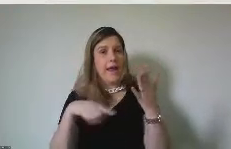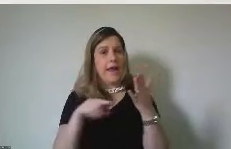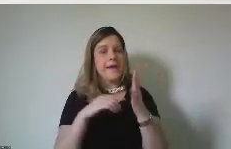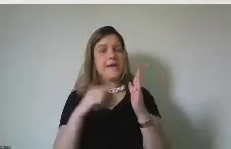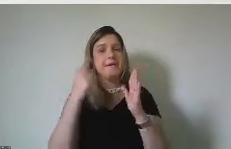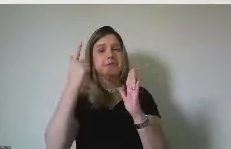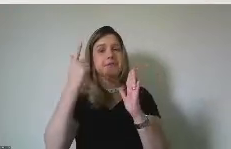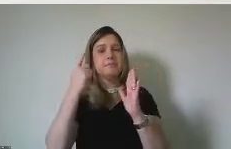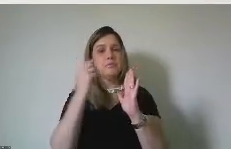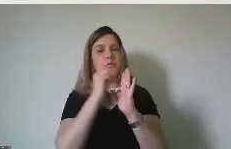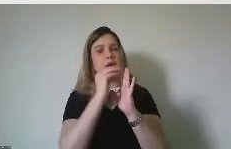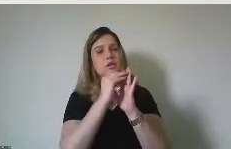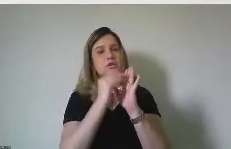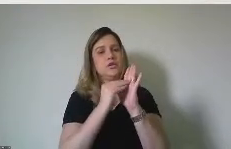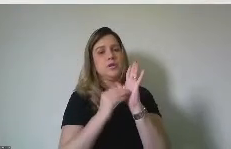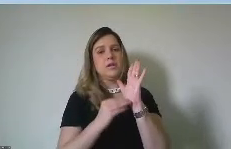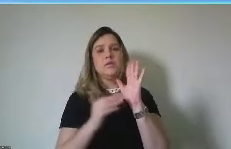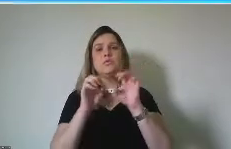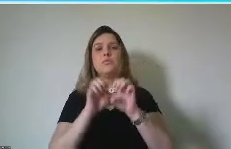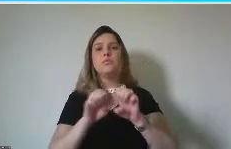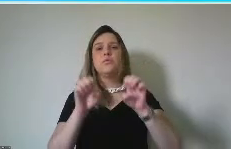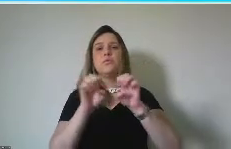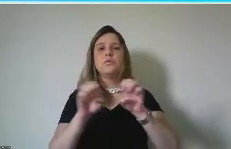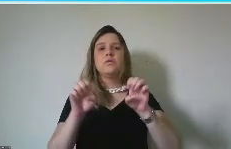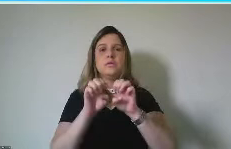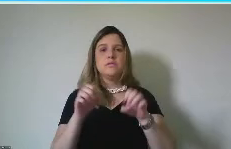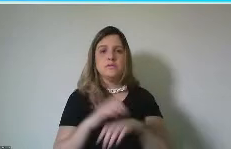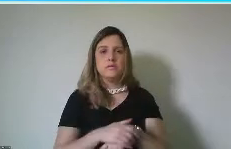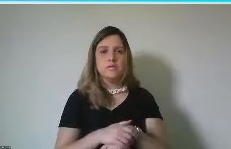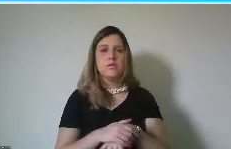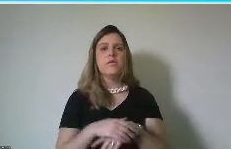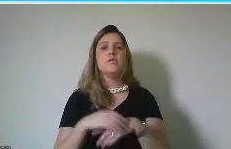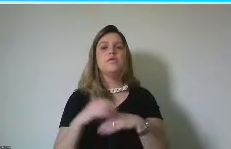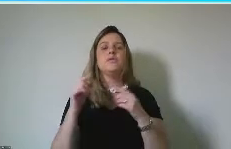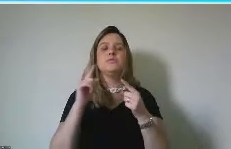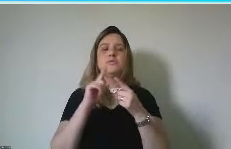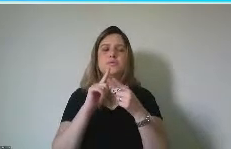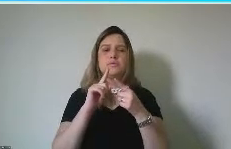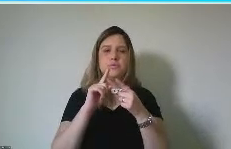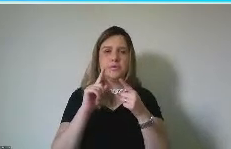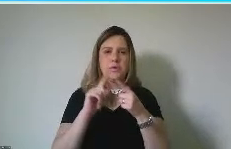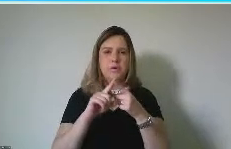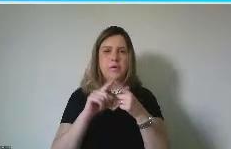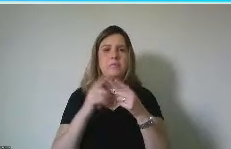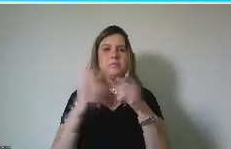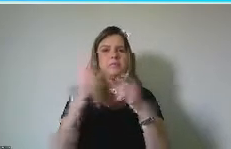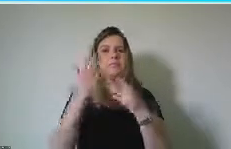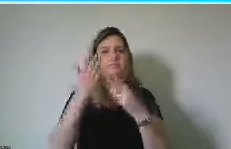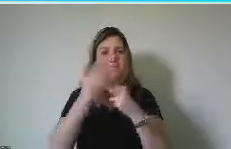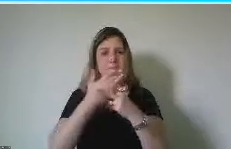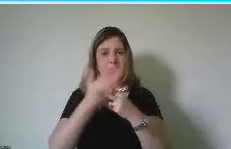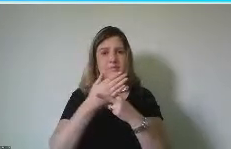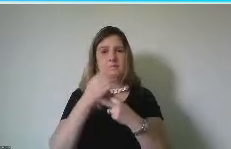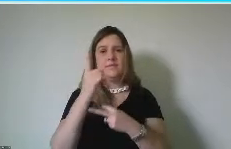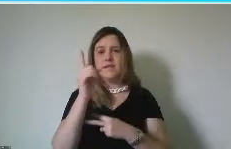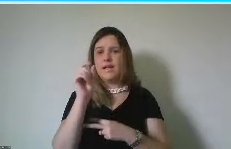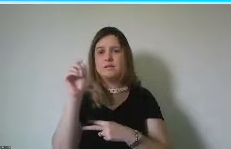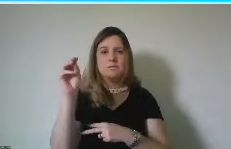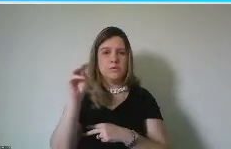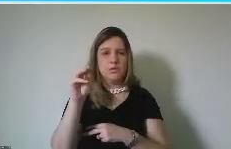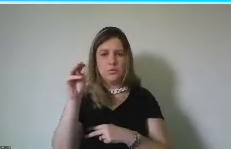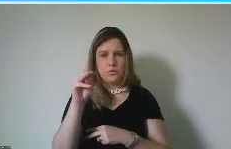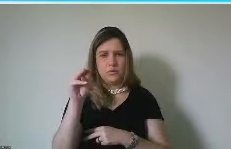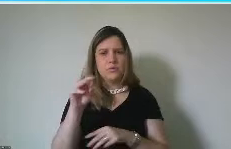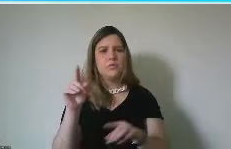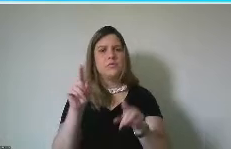agenda do evento o nosso dia ele está dividido em dois blocos com em breve intervalo de 10 minutos entre eles e além